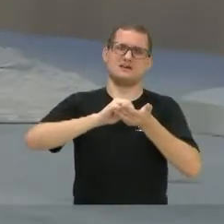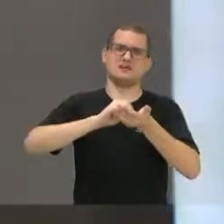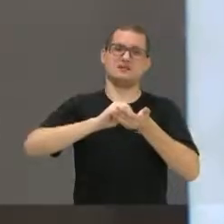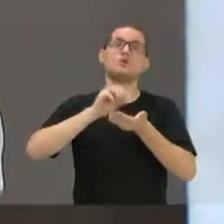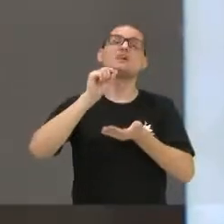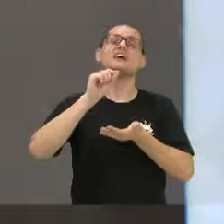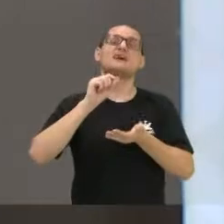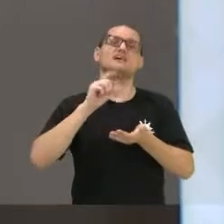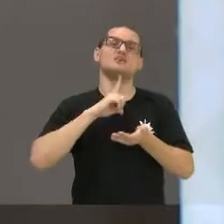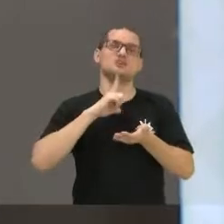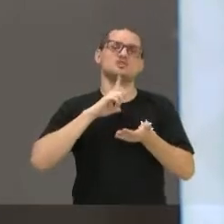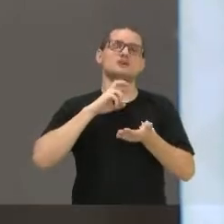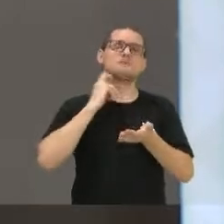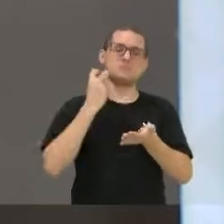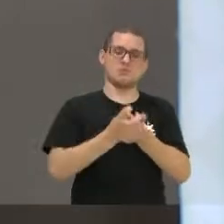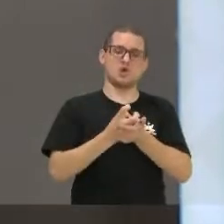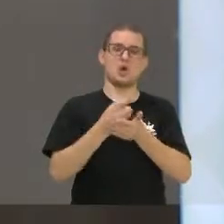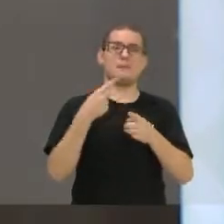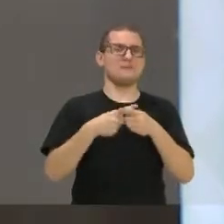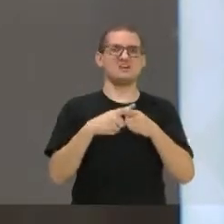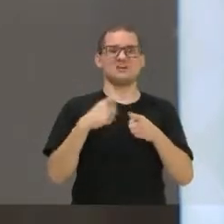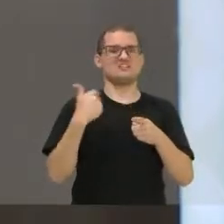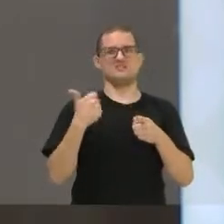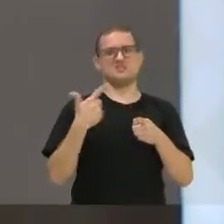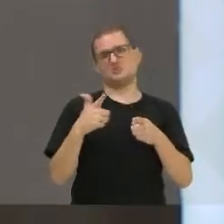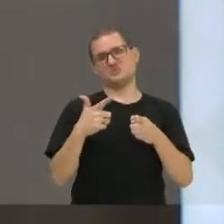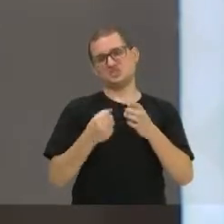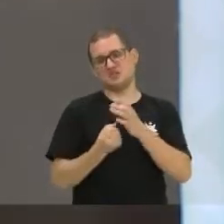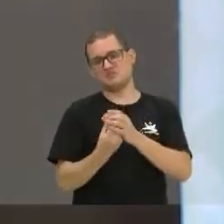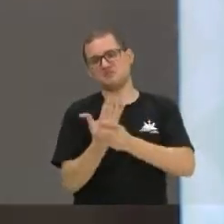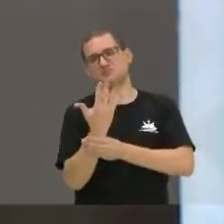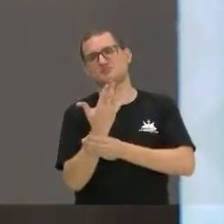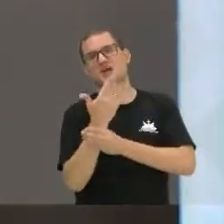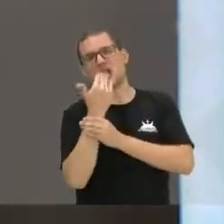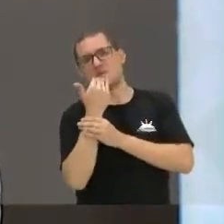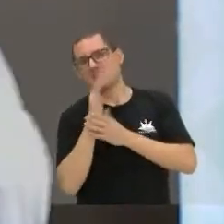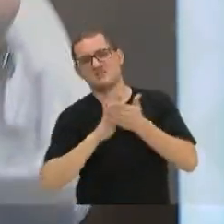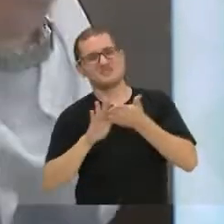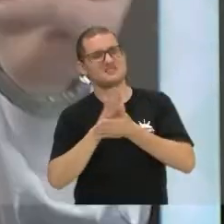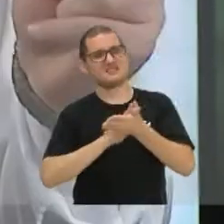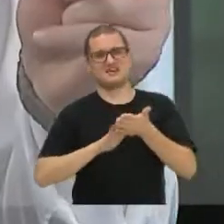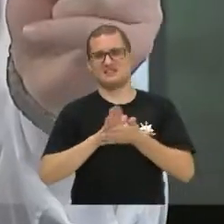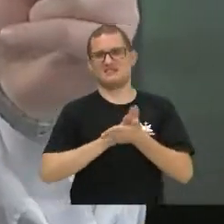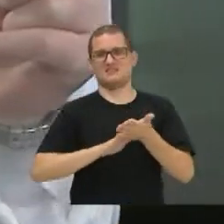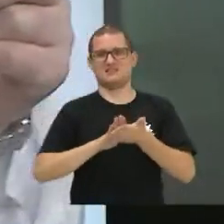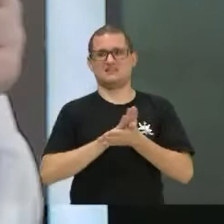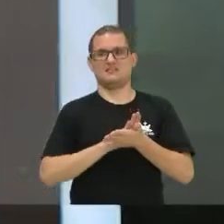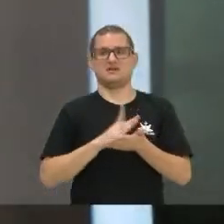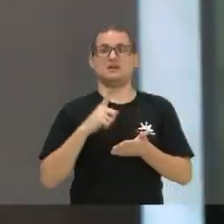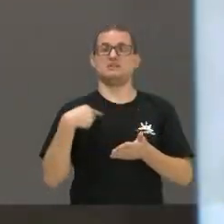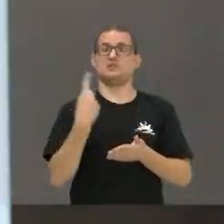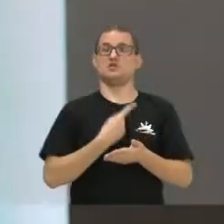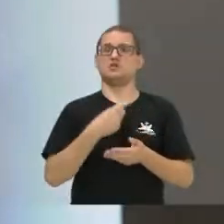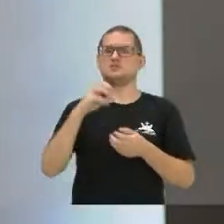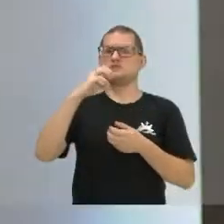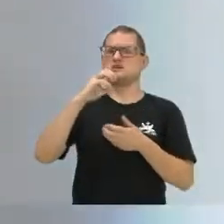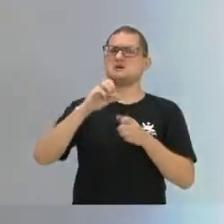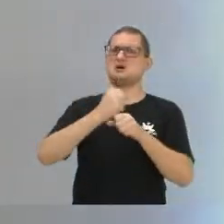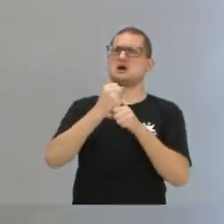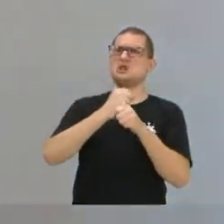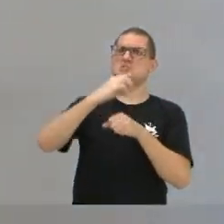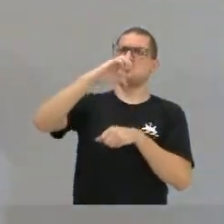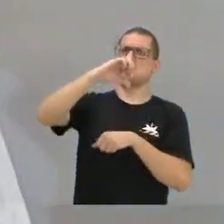água não produza a terra não produz não vai ter alimento é o sinal de deus estamos lá pelos anos 900